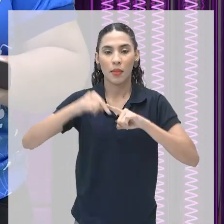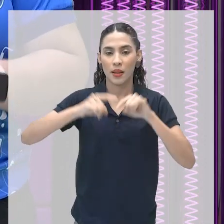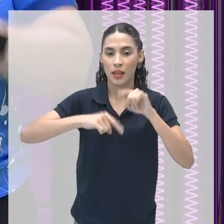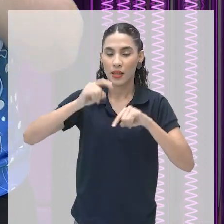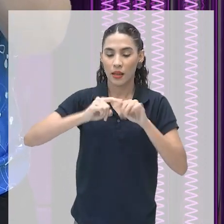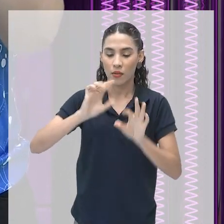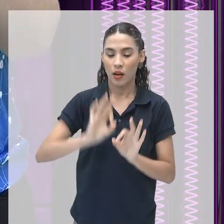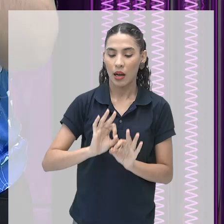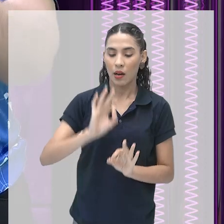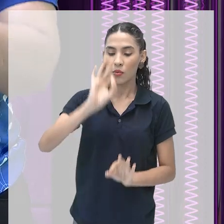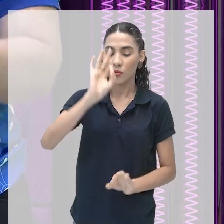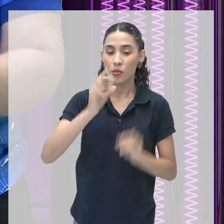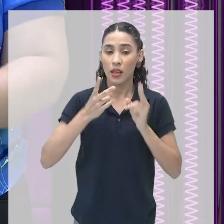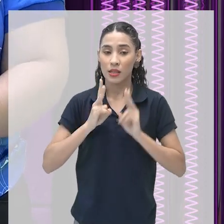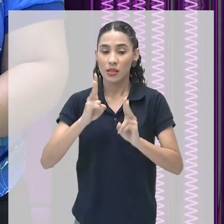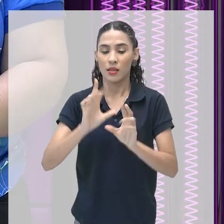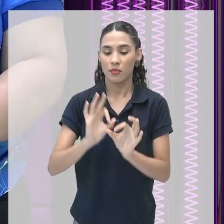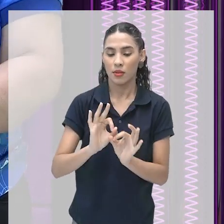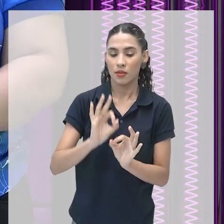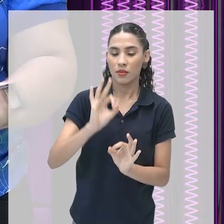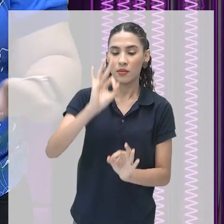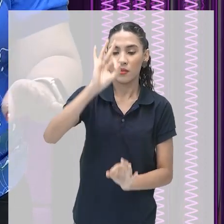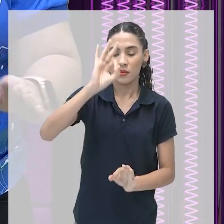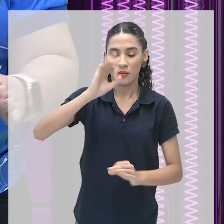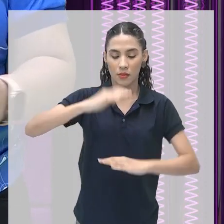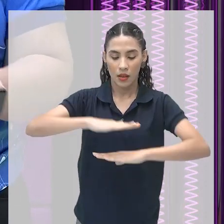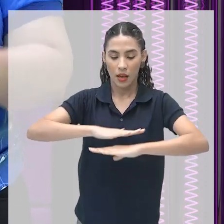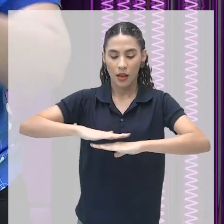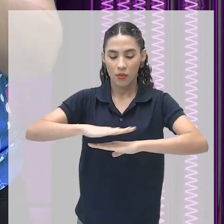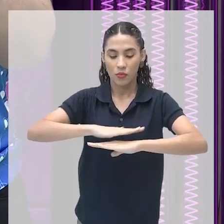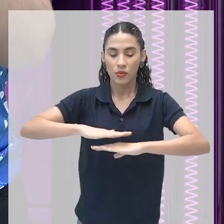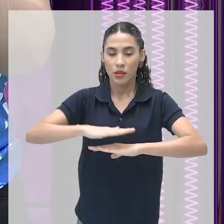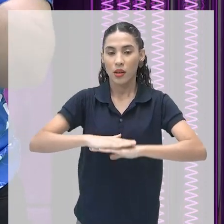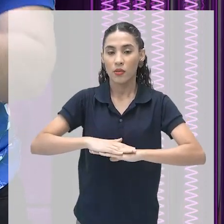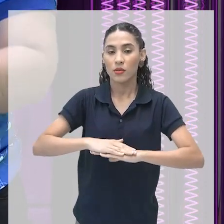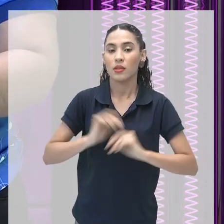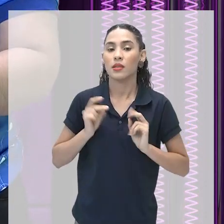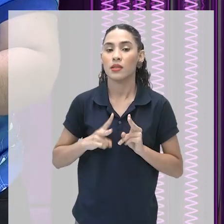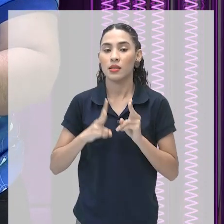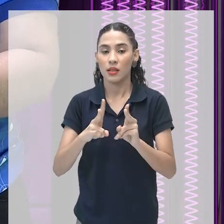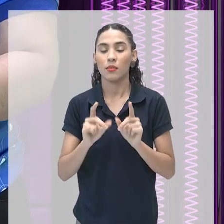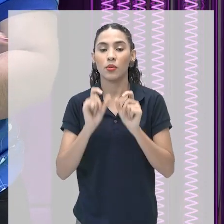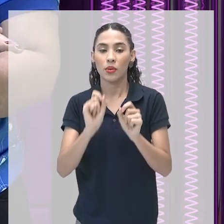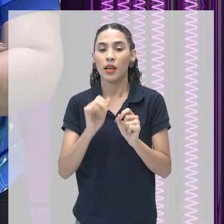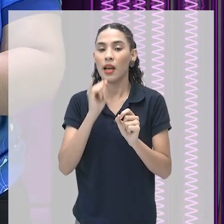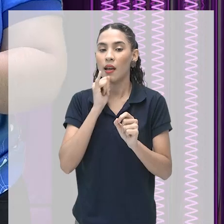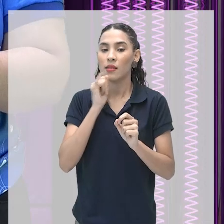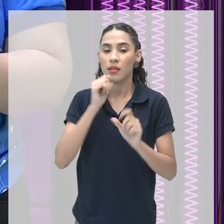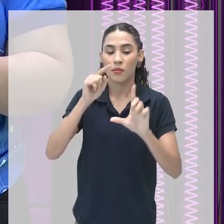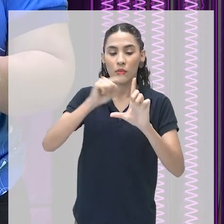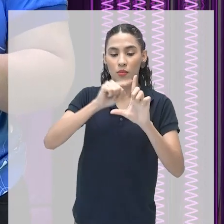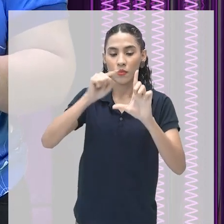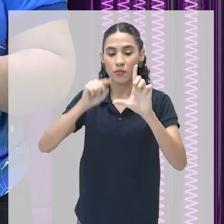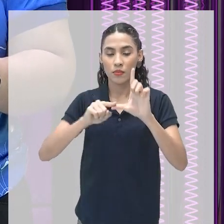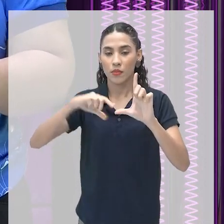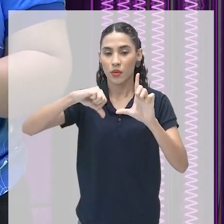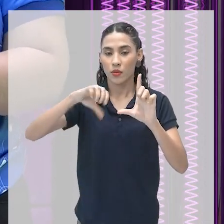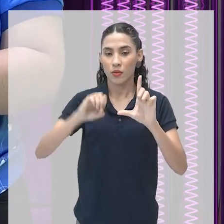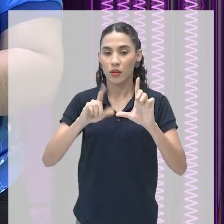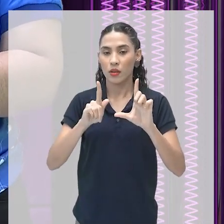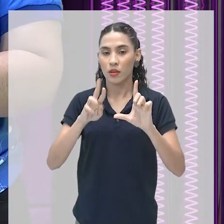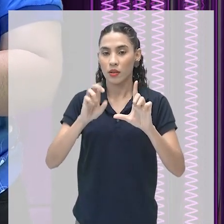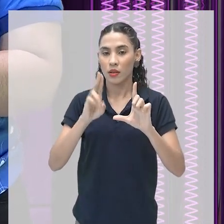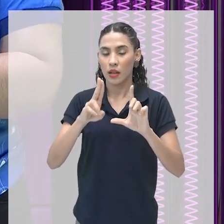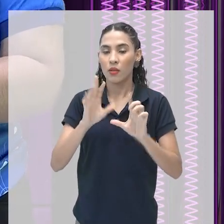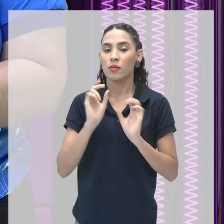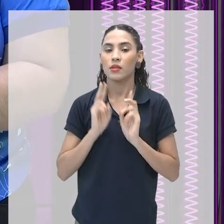altura sempre é perpendicular ao chão, ou seja, sempre formando um ângulo de 90 graus com o chão,